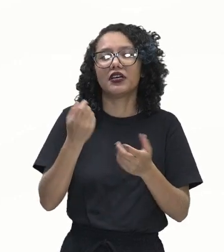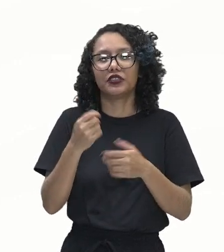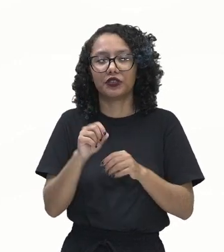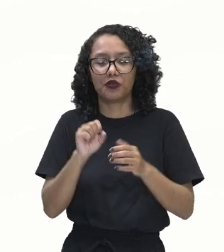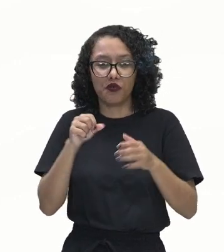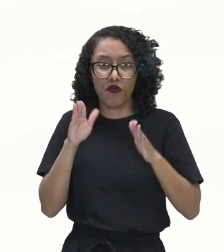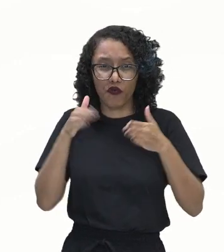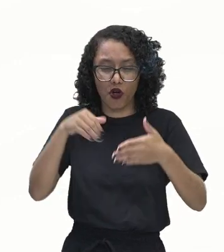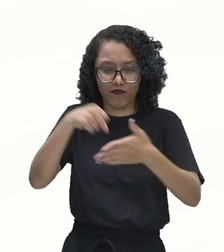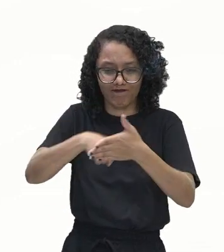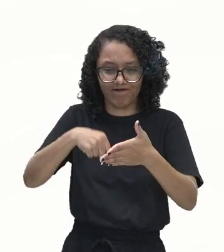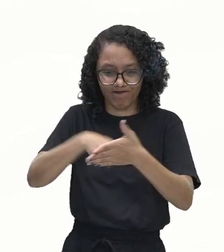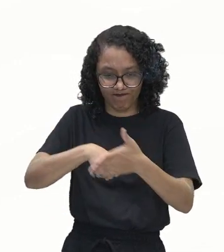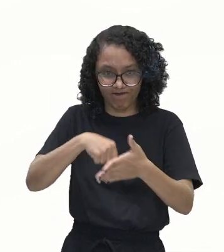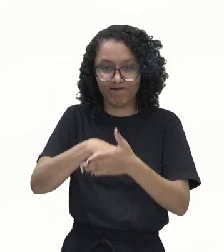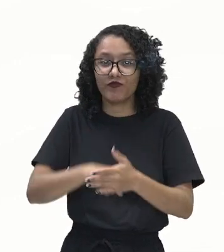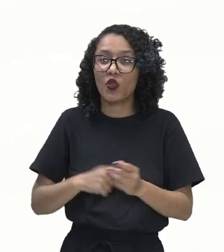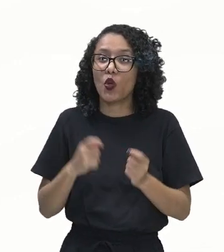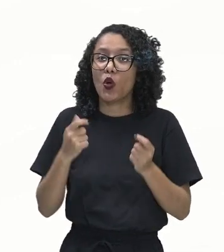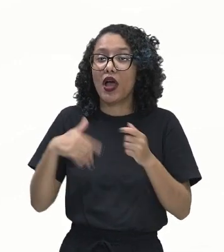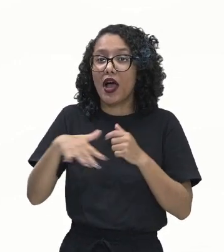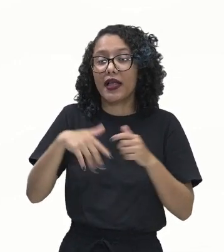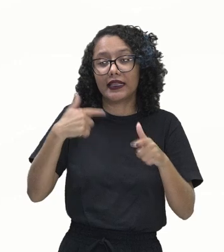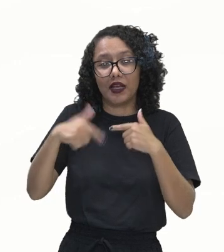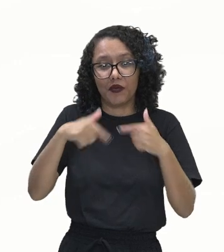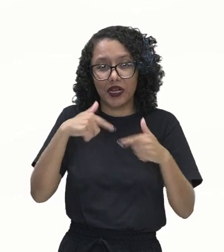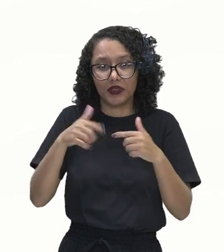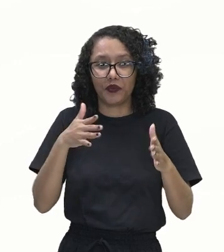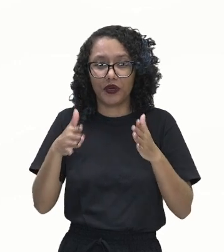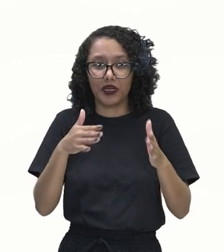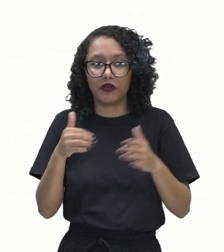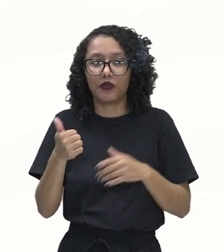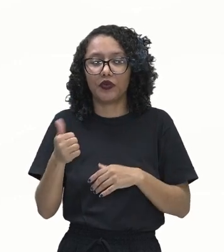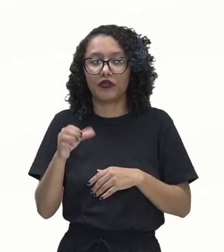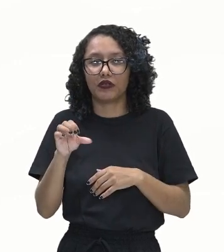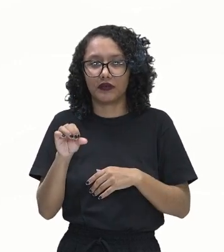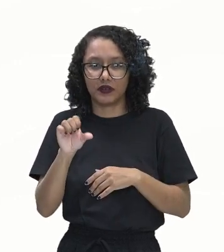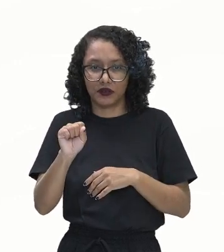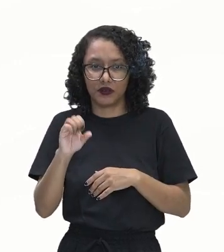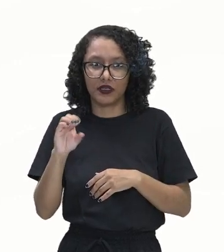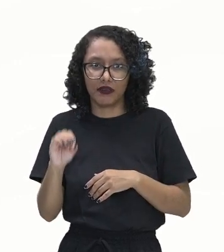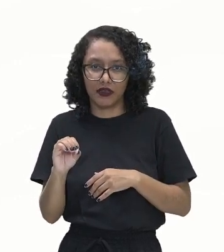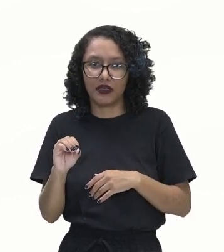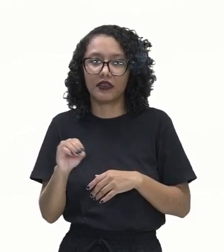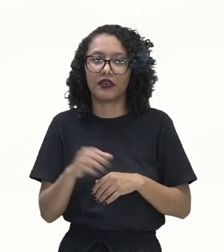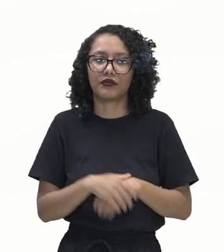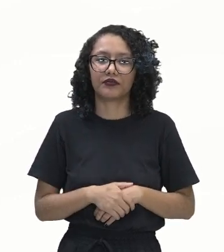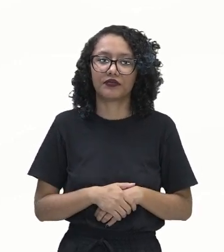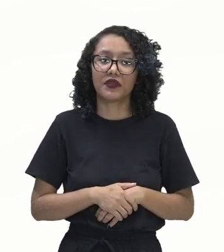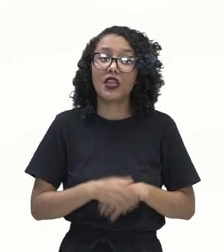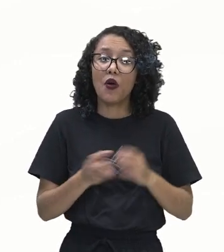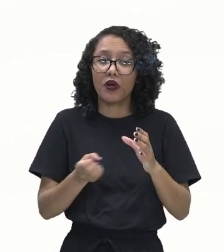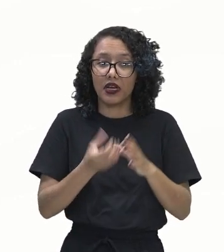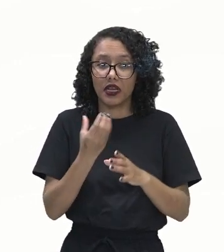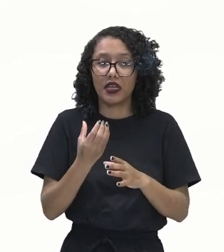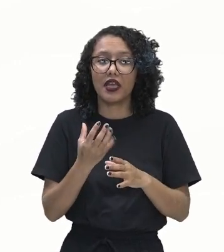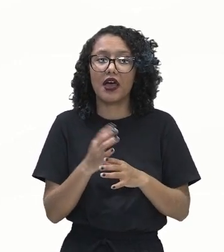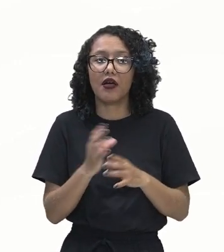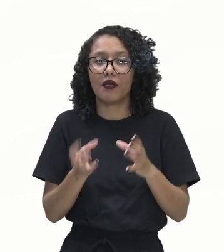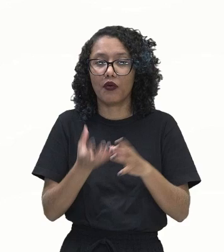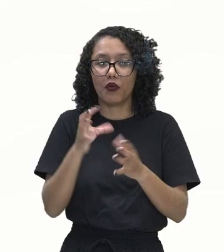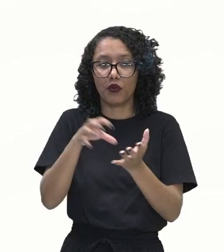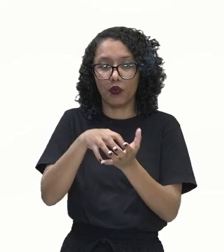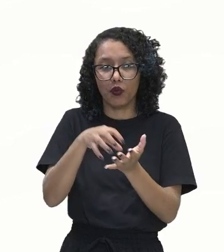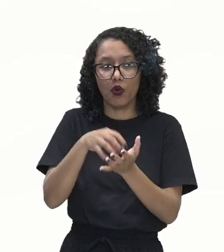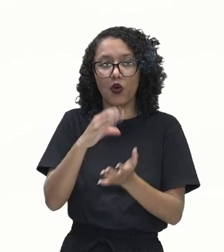de 1880 e 1990. Então, vai haver a criação da Central Única dos Trabalhadores, que foi